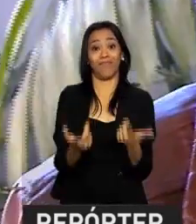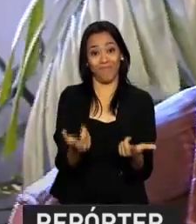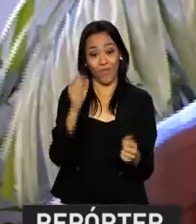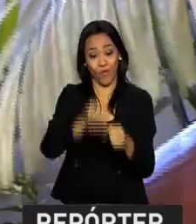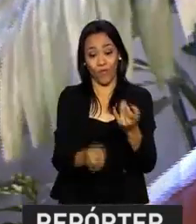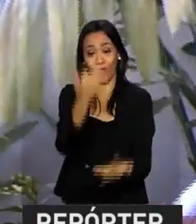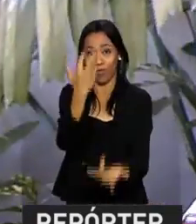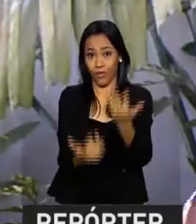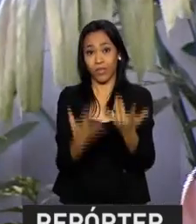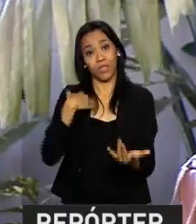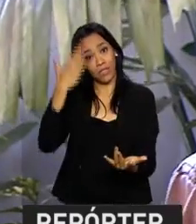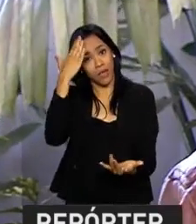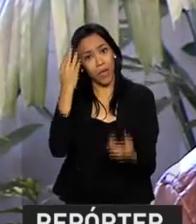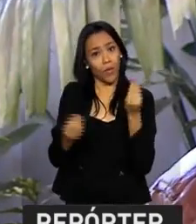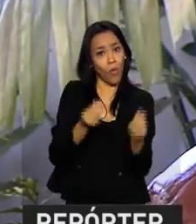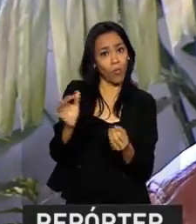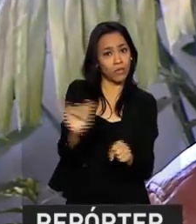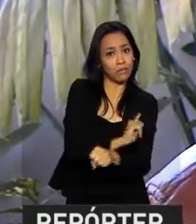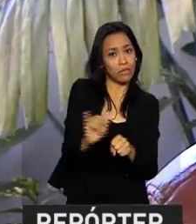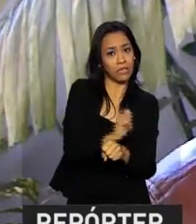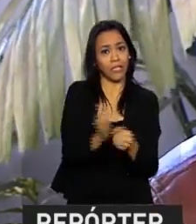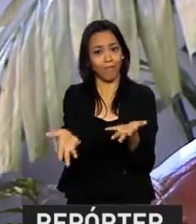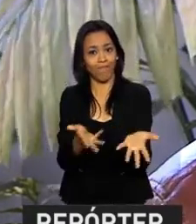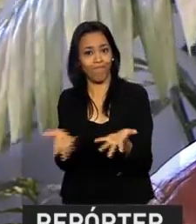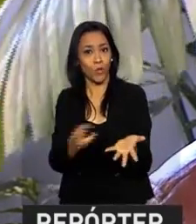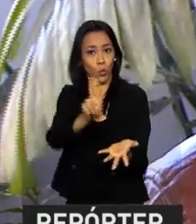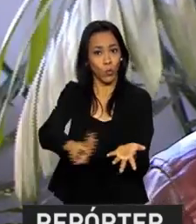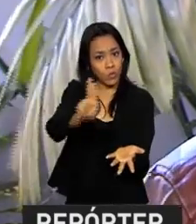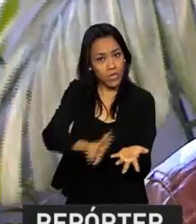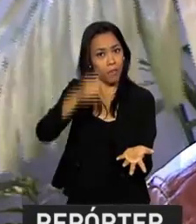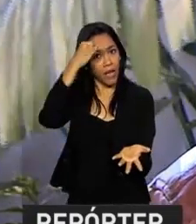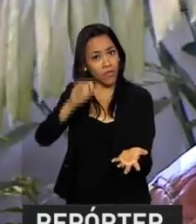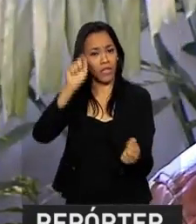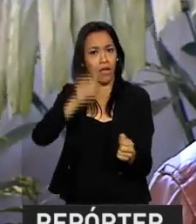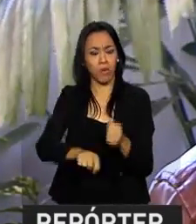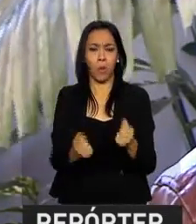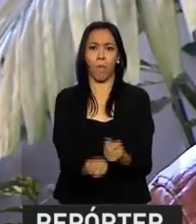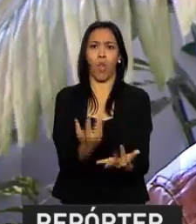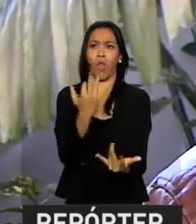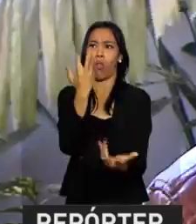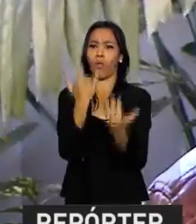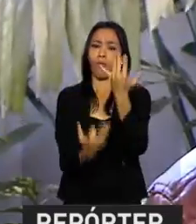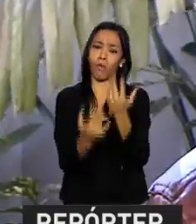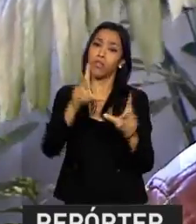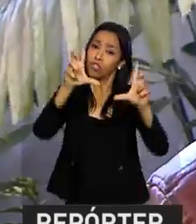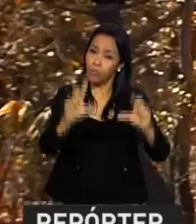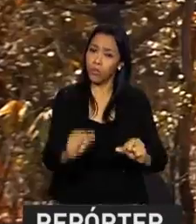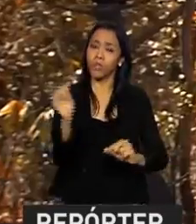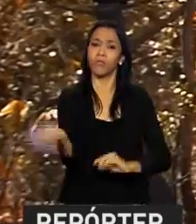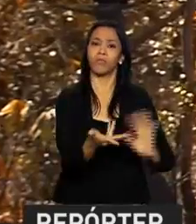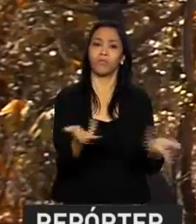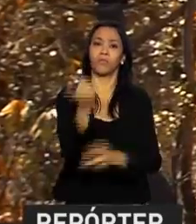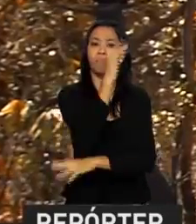frentes de atuação são importantes. Manejar o fogo, usar o fogo para evitar grandes incêndios e diminuir o desmatamento.